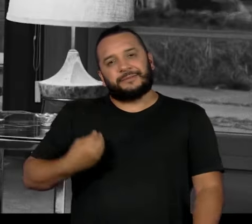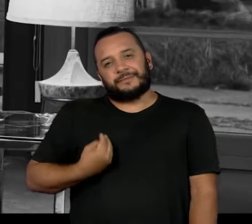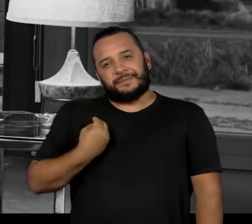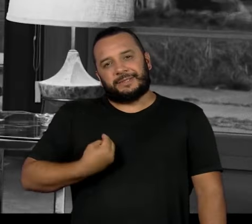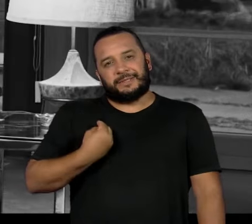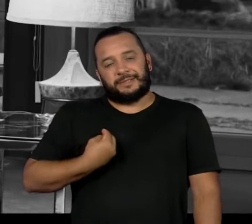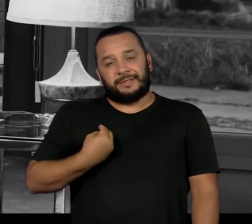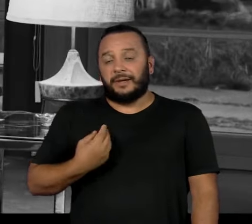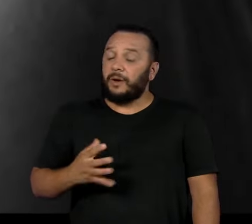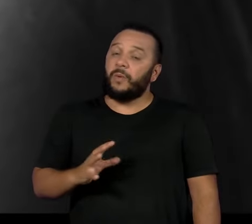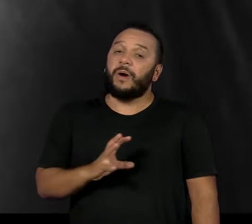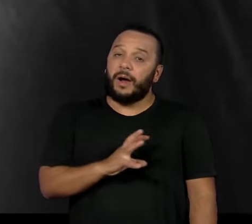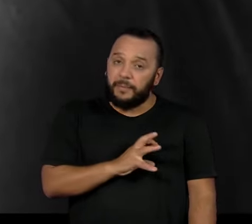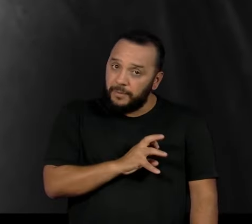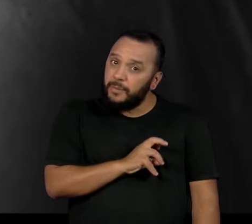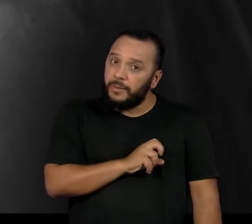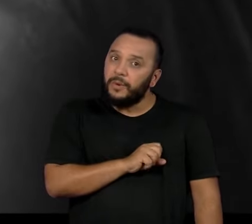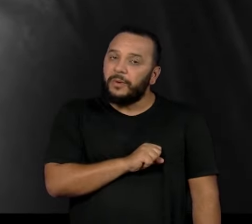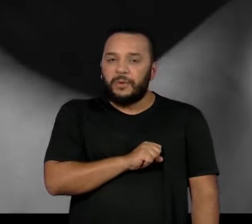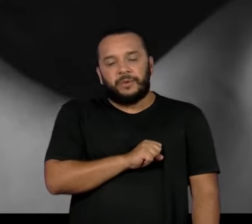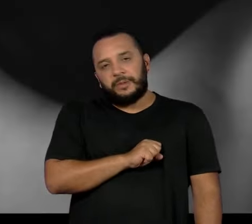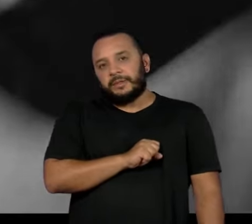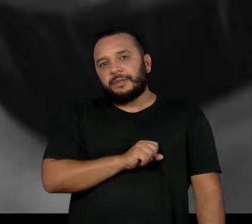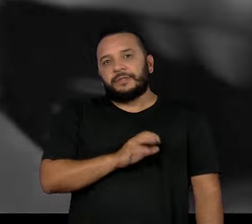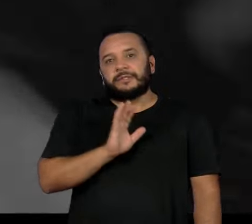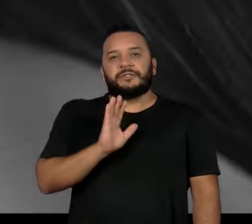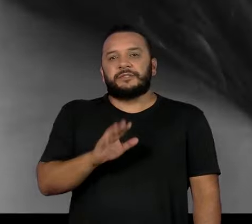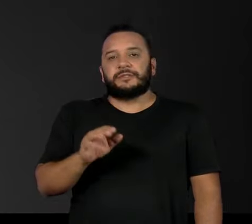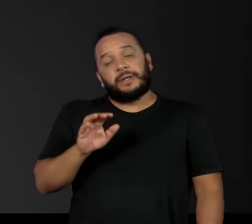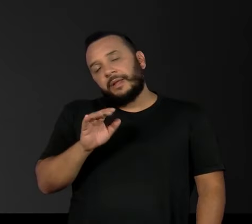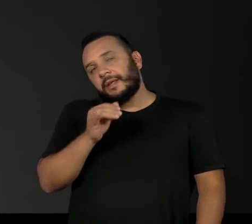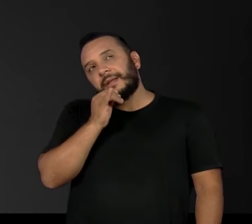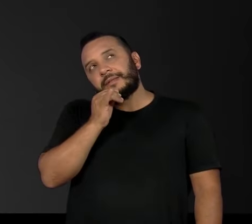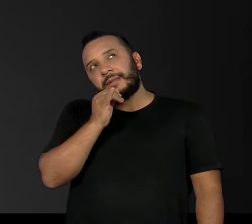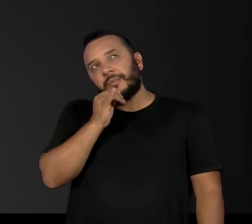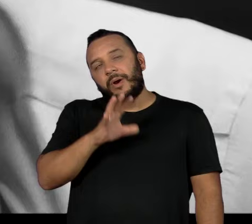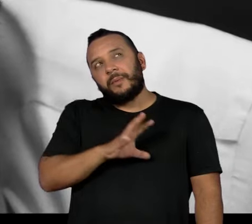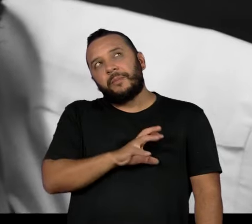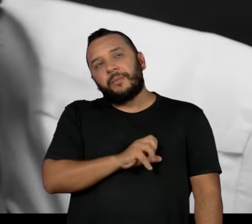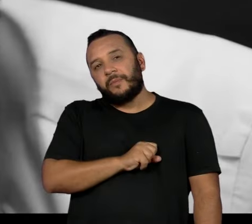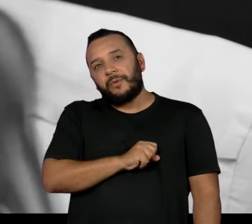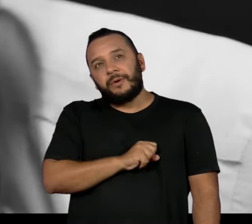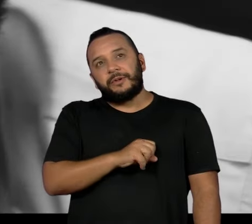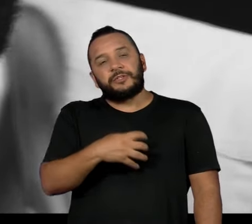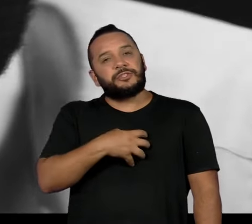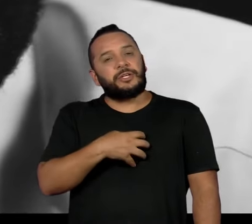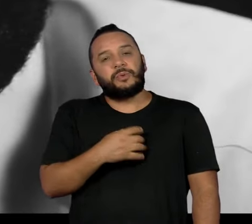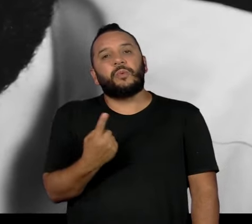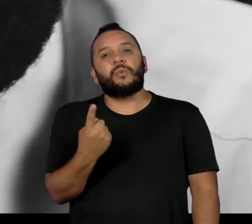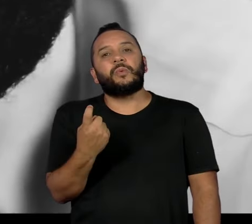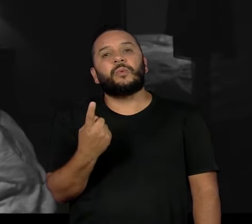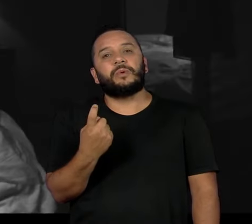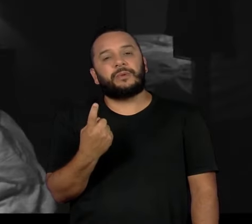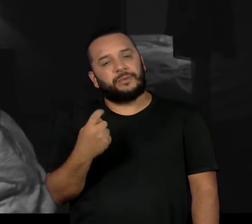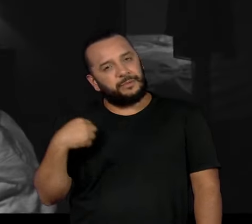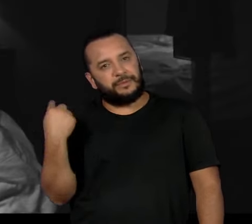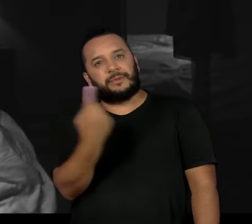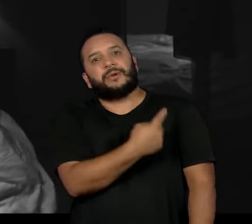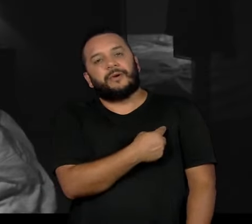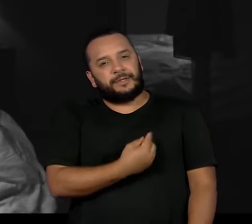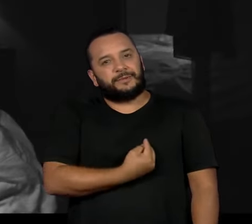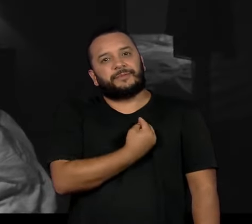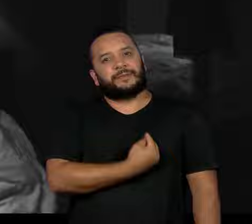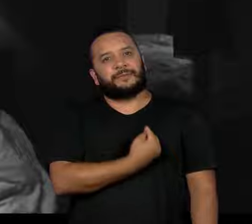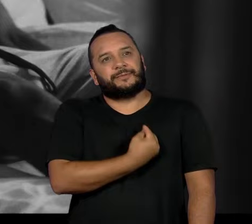amor, sem ser piegas ou cringe, é a única forma da gente habitar o planeta, da gente continuar